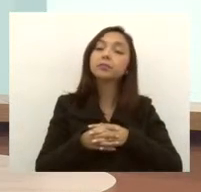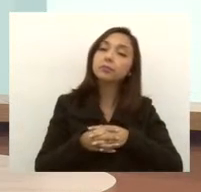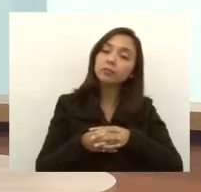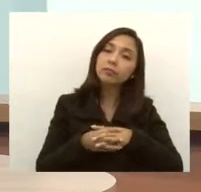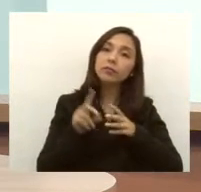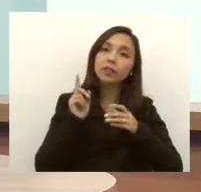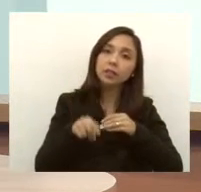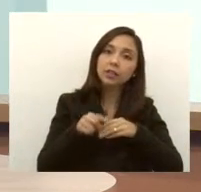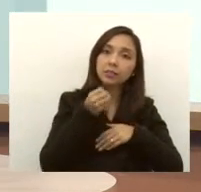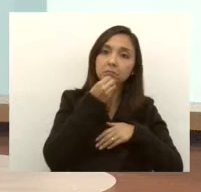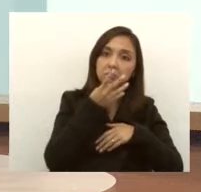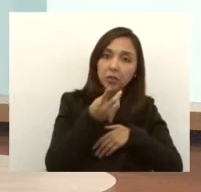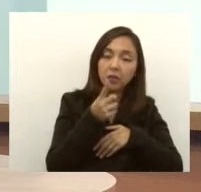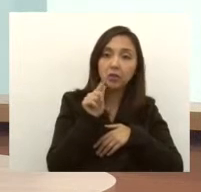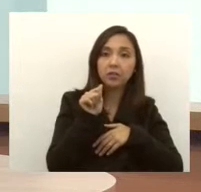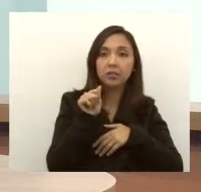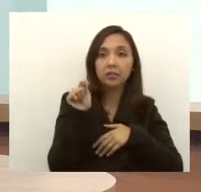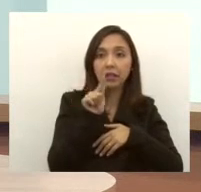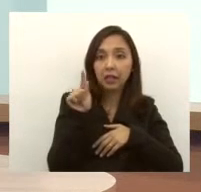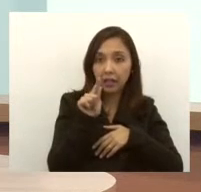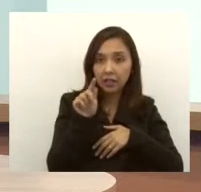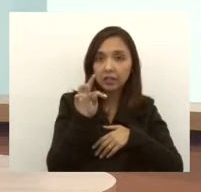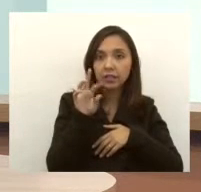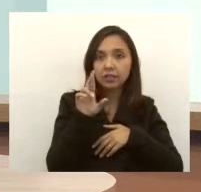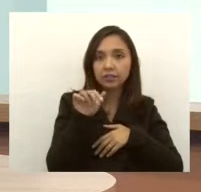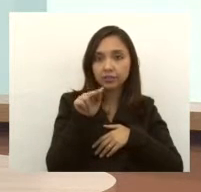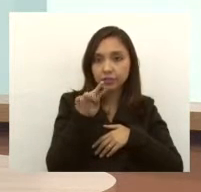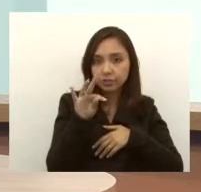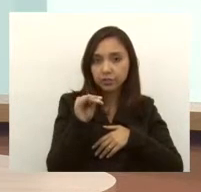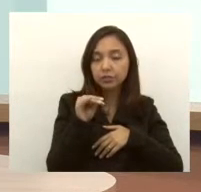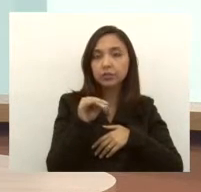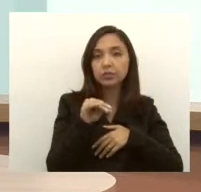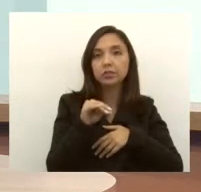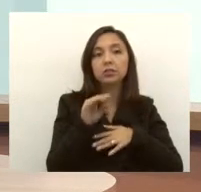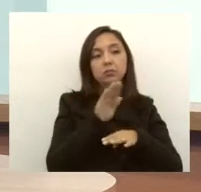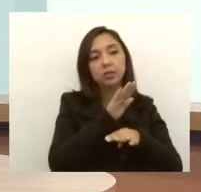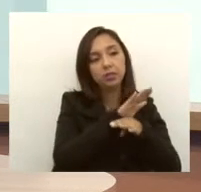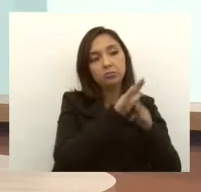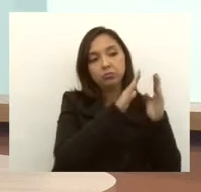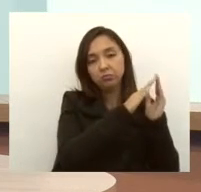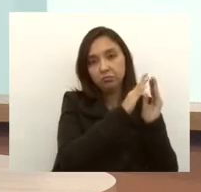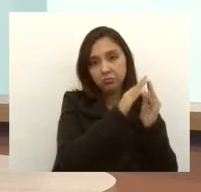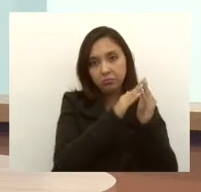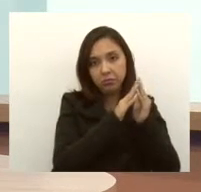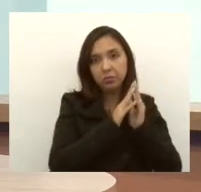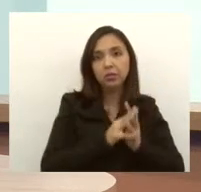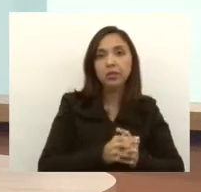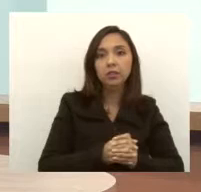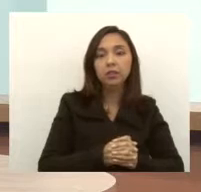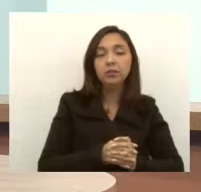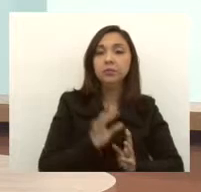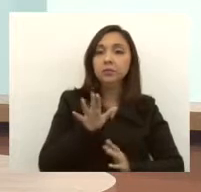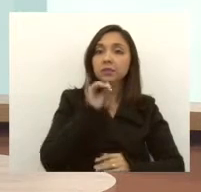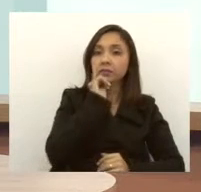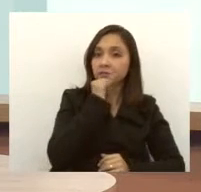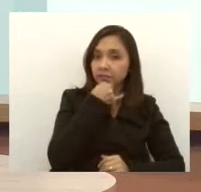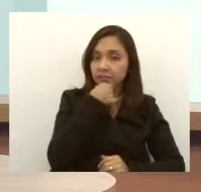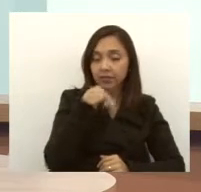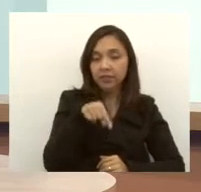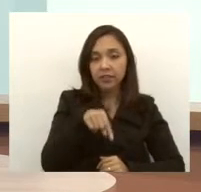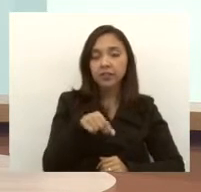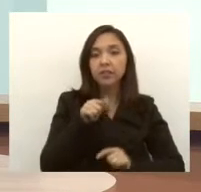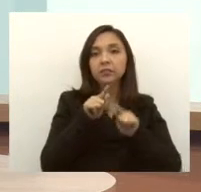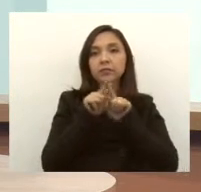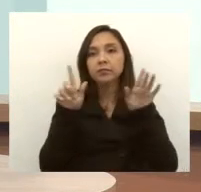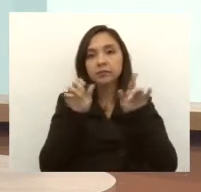uma garantia que qualquer ente federativo tem que dar ao seu morador. E, infelizmente, Guarulhos